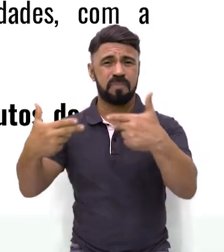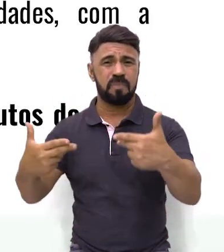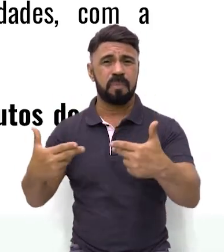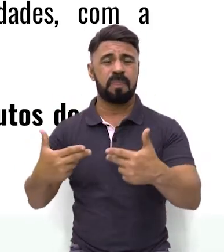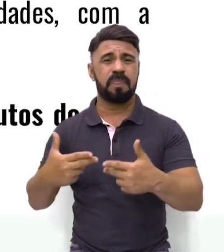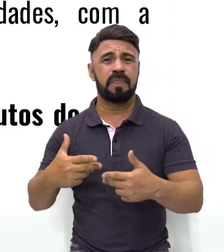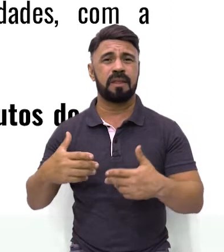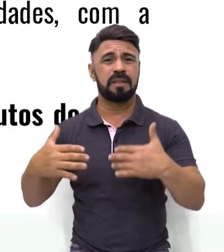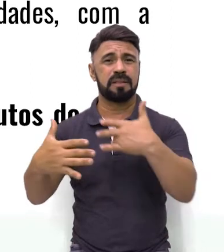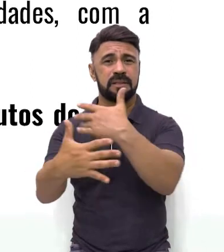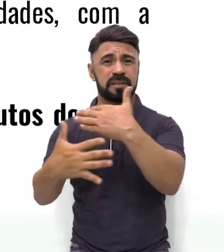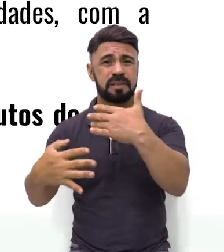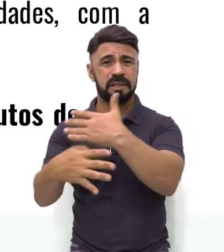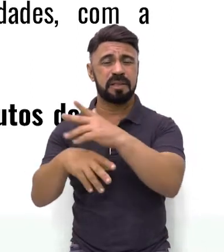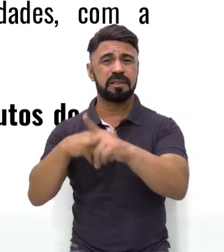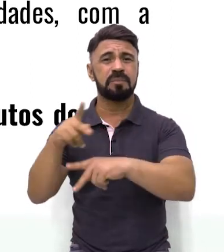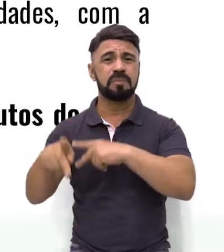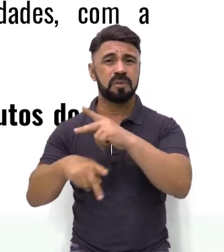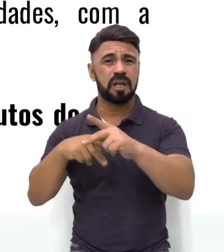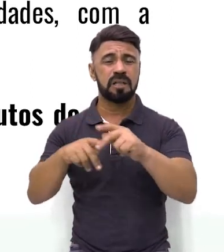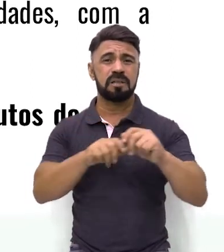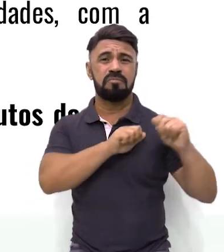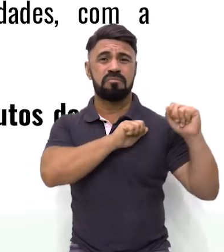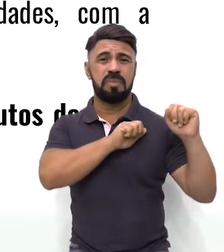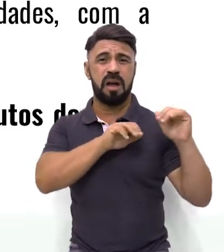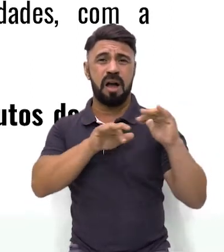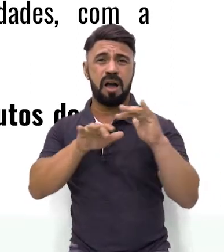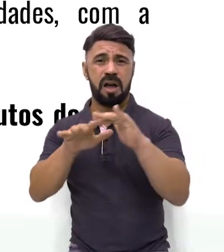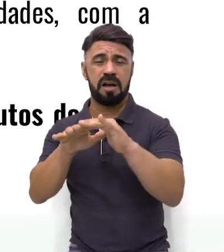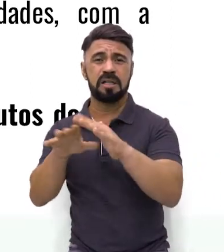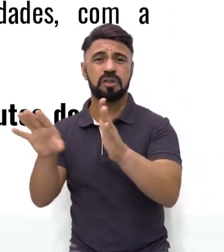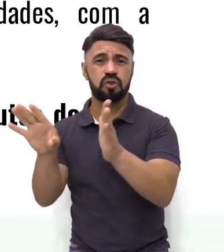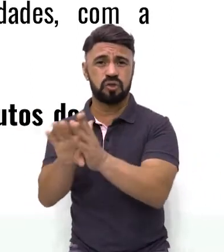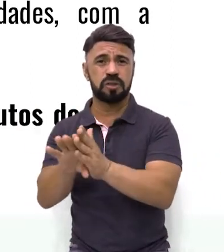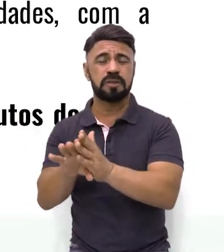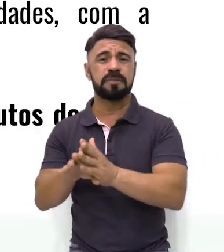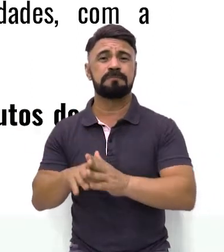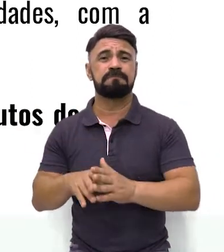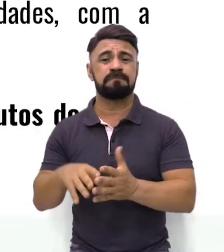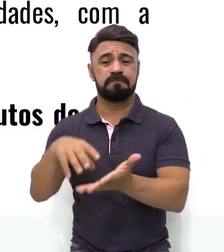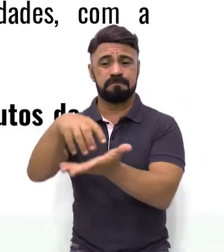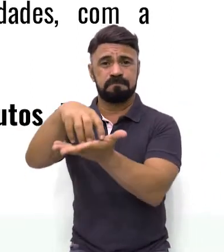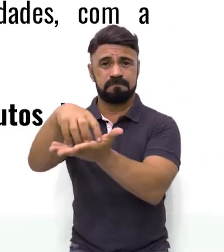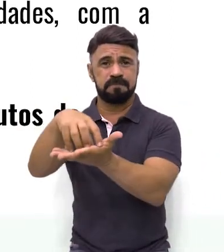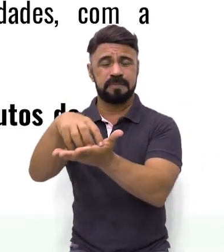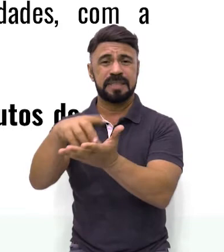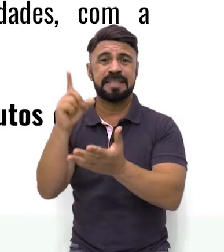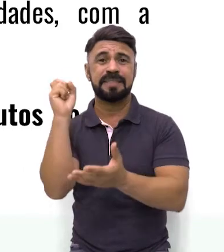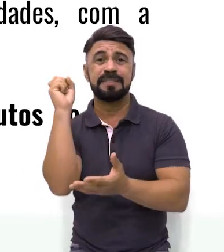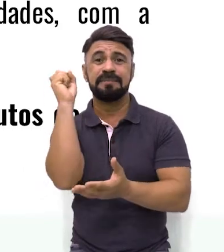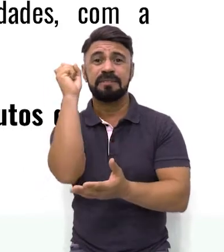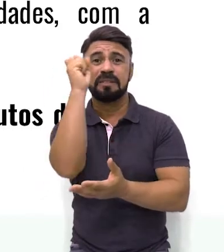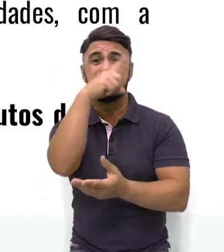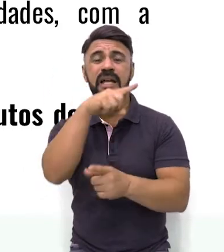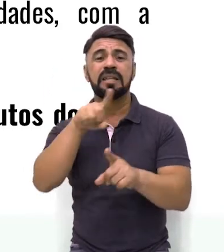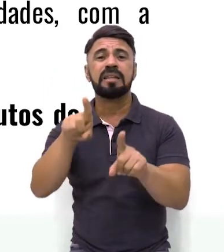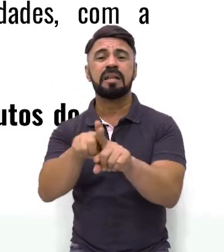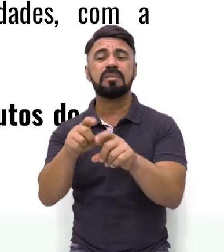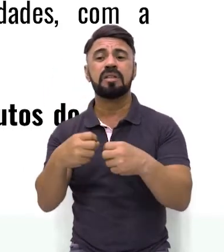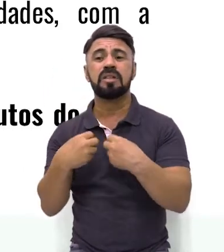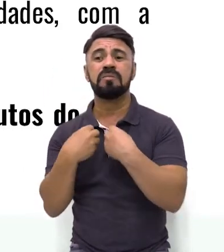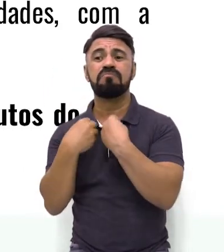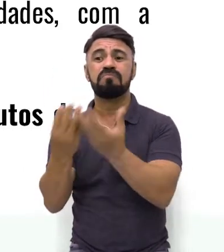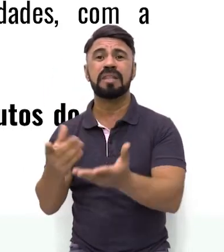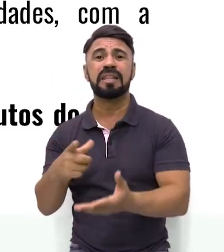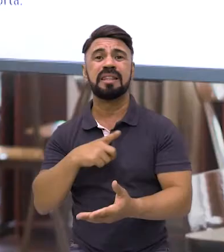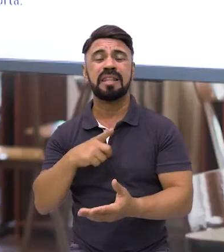infraestrutura para essa população que chega aos grandes centros, dificuldade também de oferecer